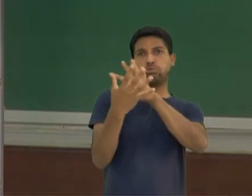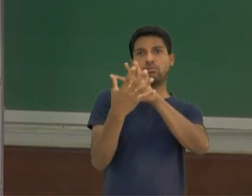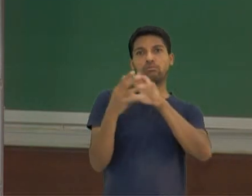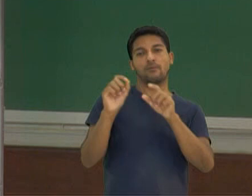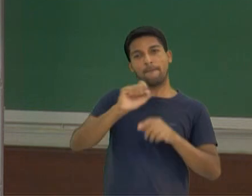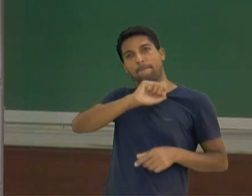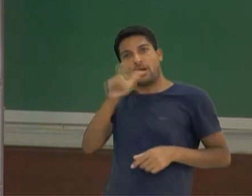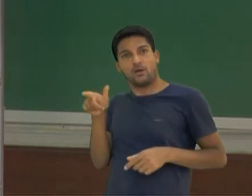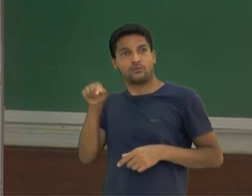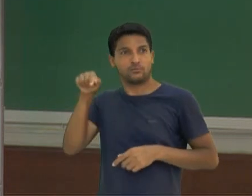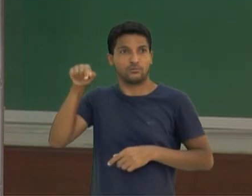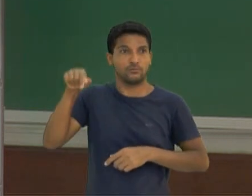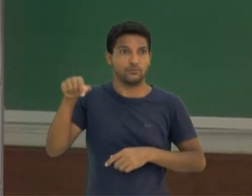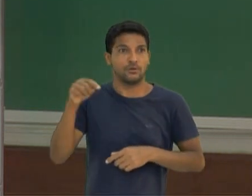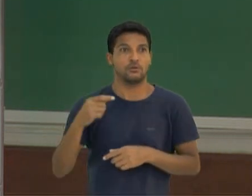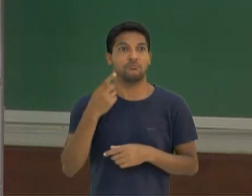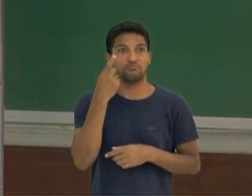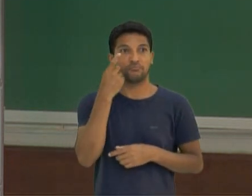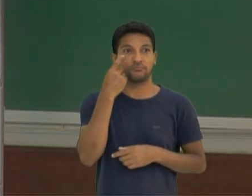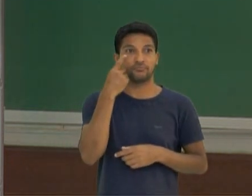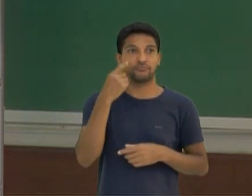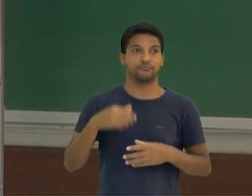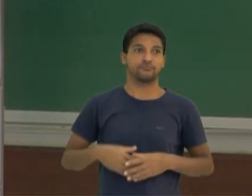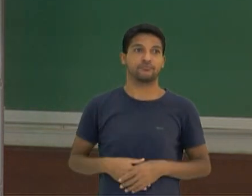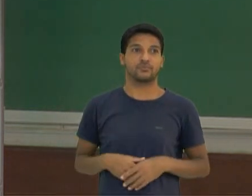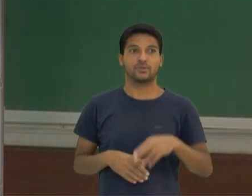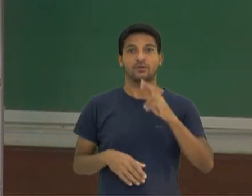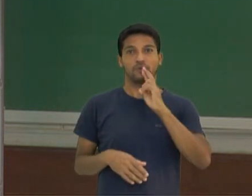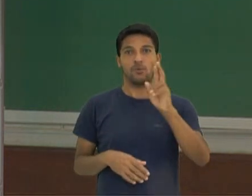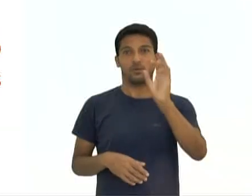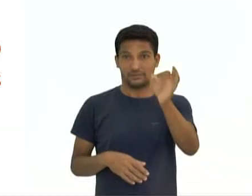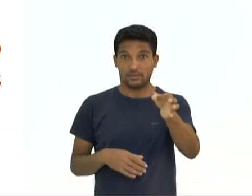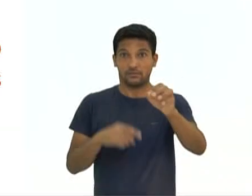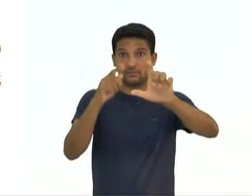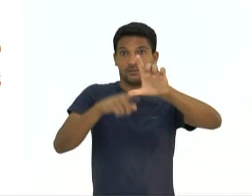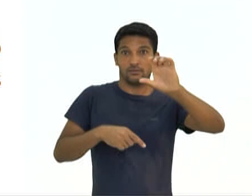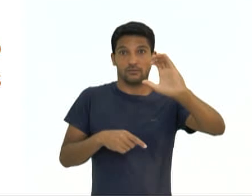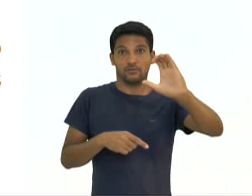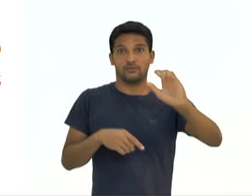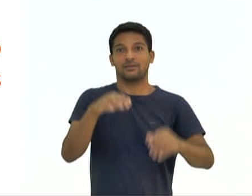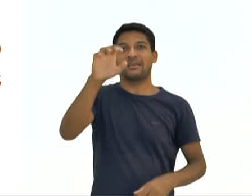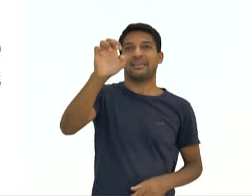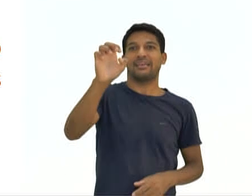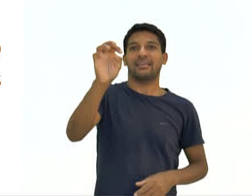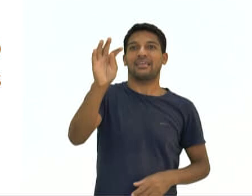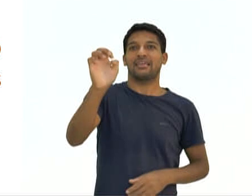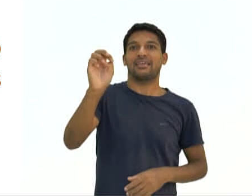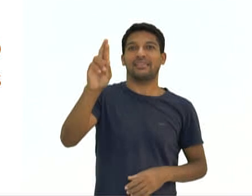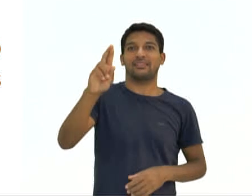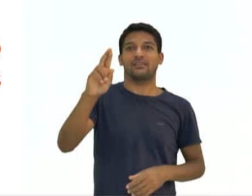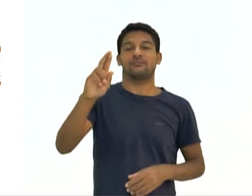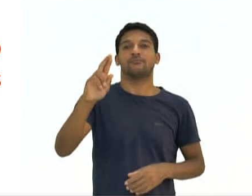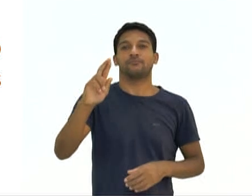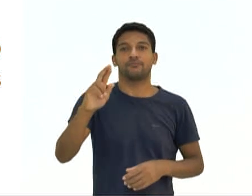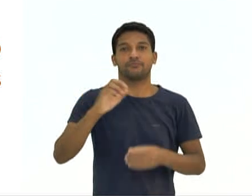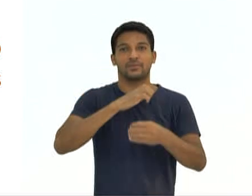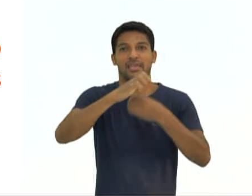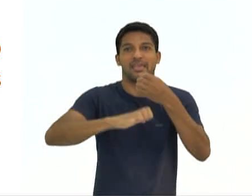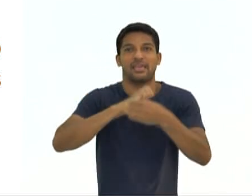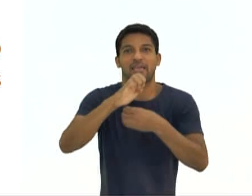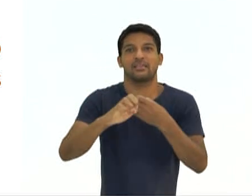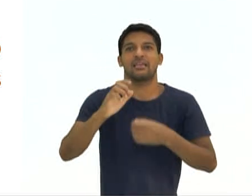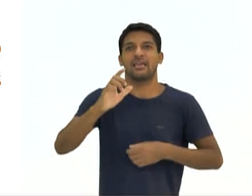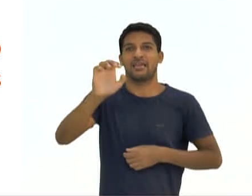resposta certa desse exercício, galera, é a letra C. O éter metílico, ele possui um ponto de